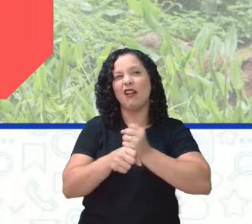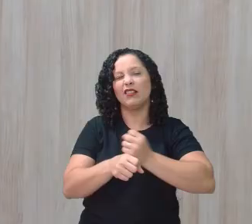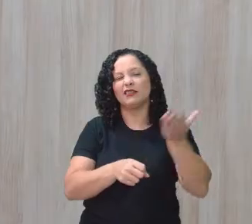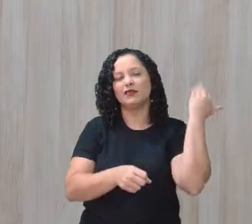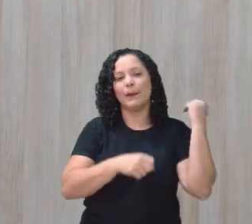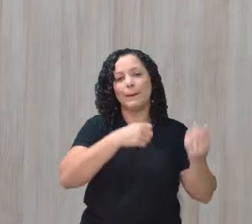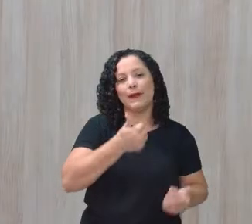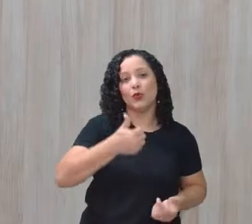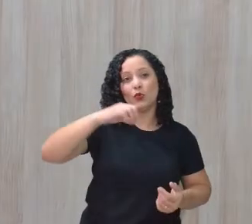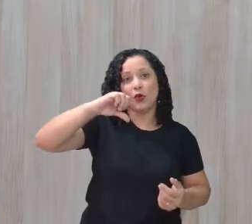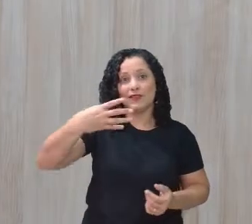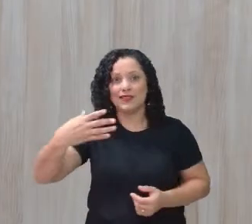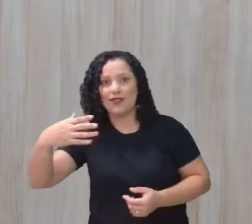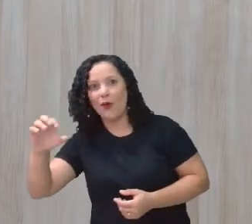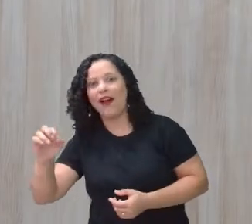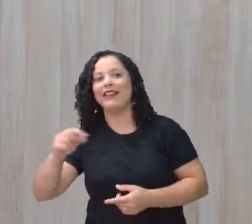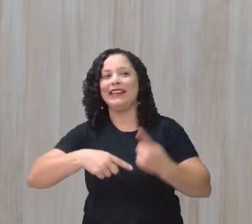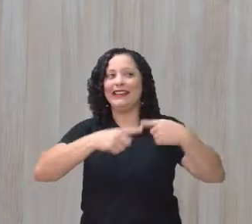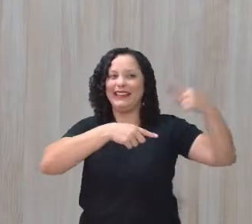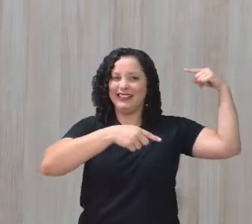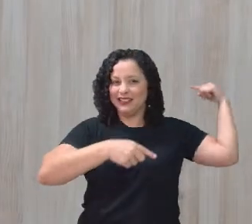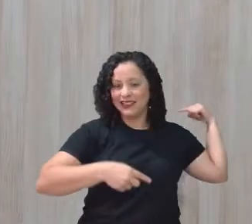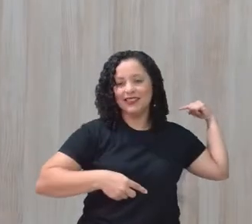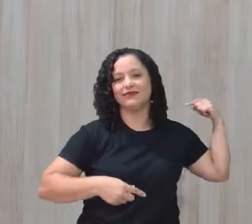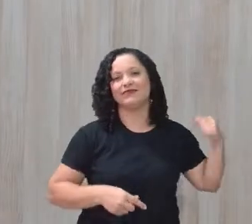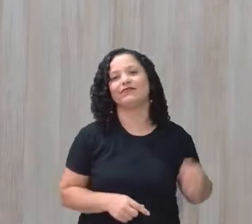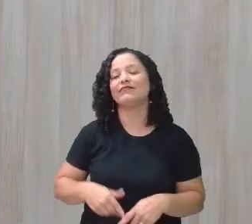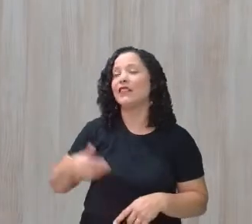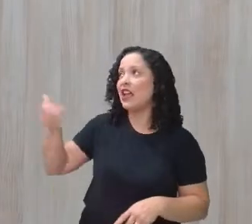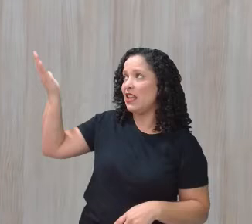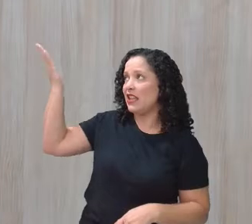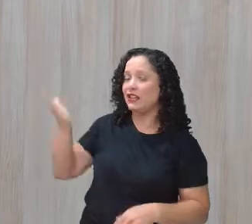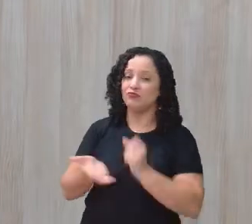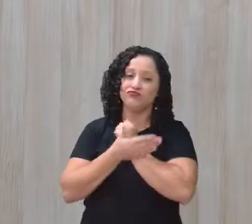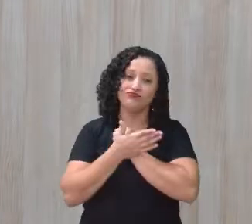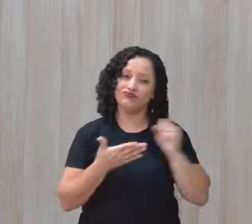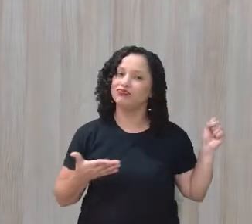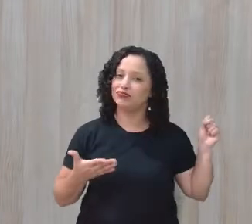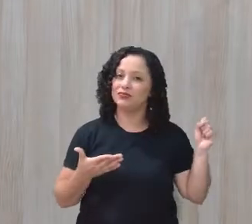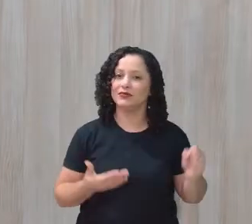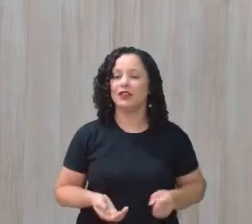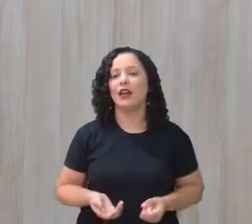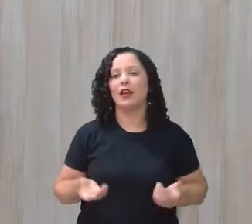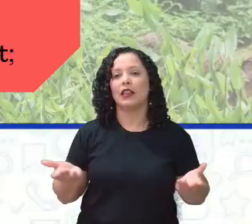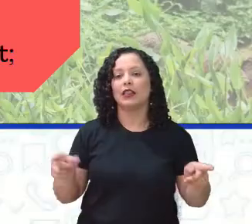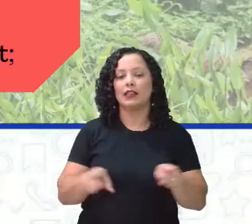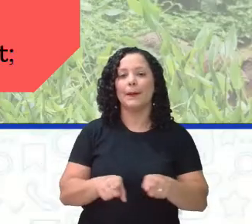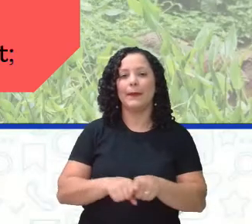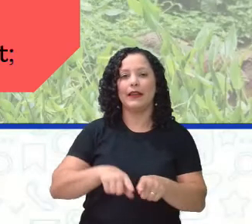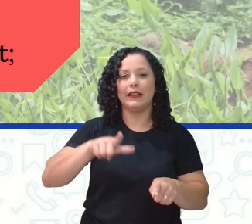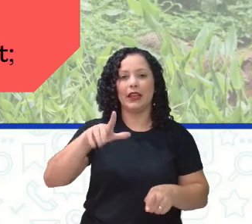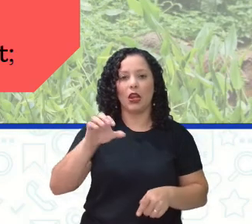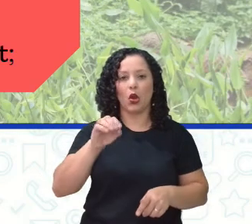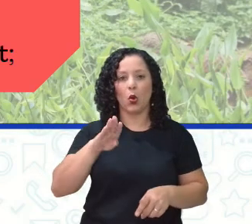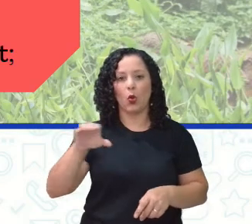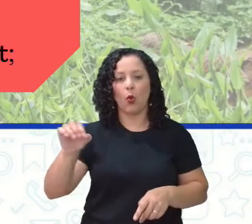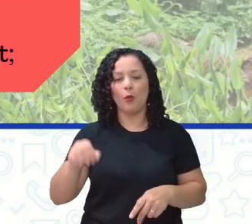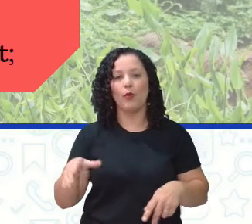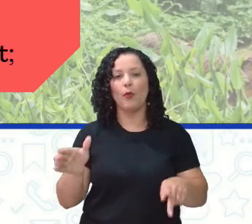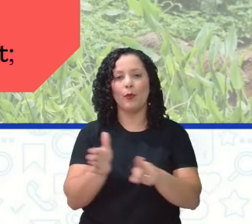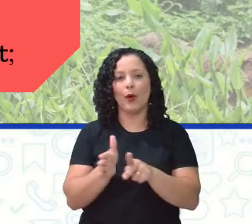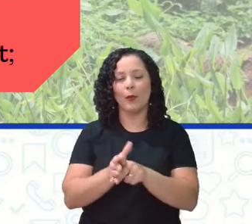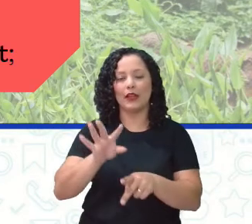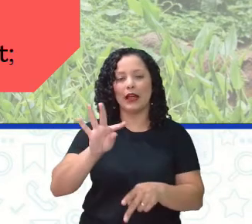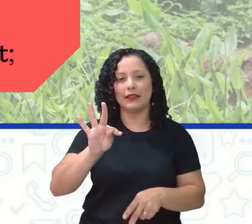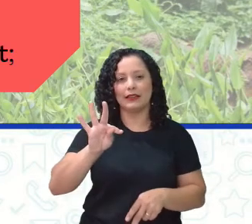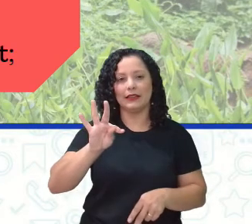1940, faz uma data, né? Então veja, esse animal ele é considerado extinto. Tem outro aqui, ó, o lobo da Tasmânia, tá?